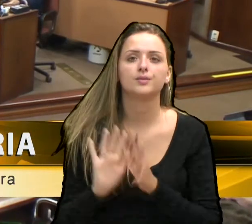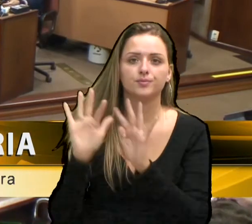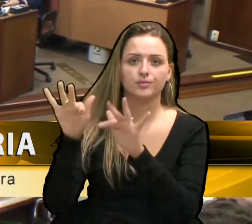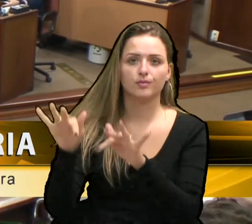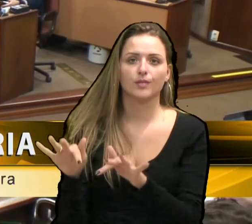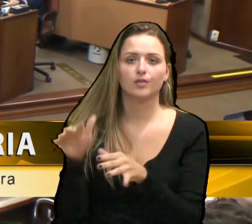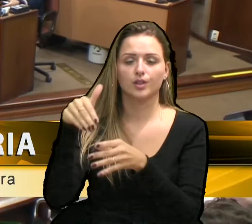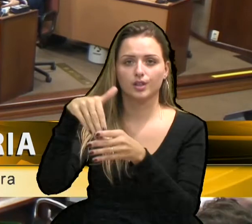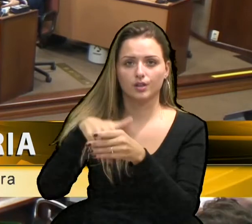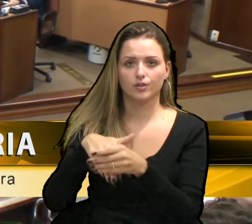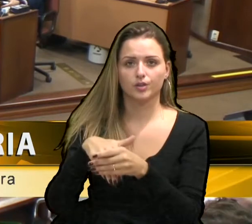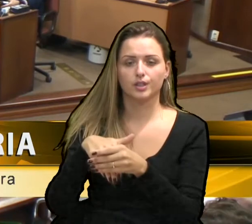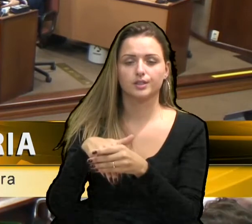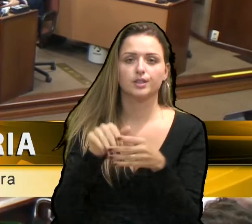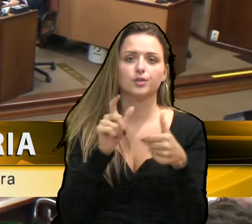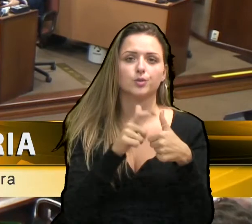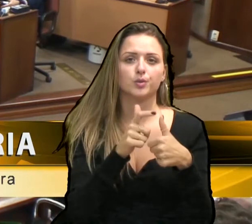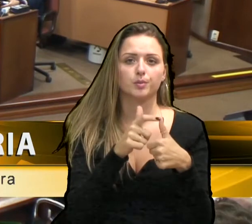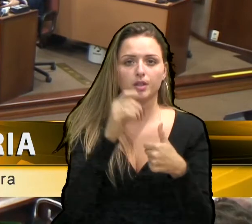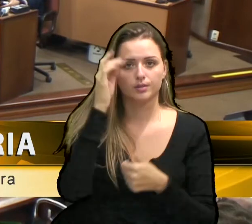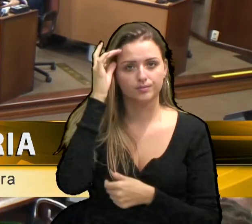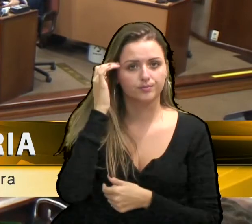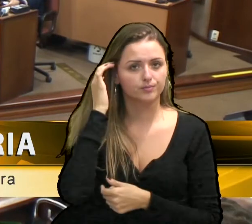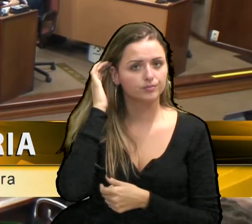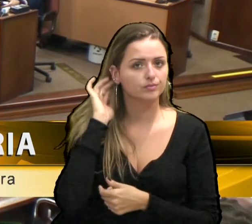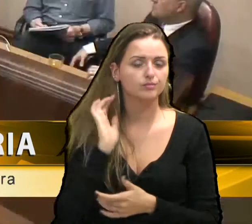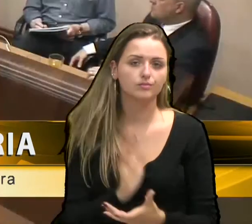Encerrada a votação nominal.